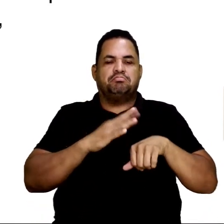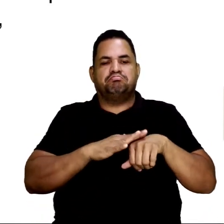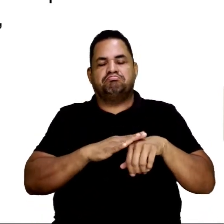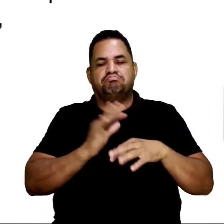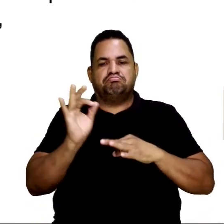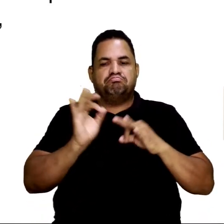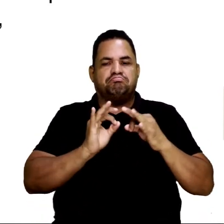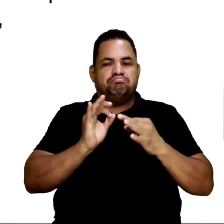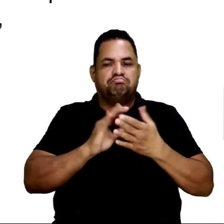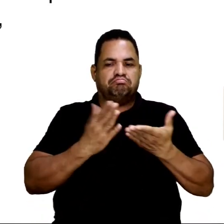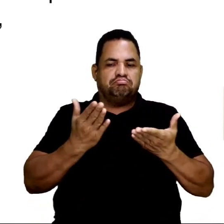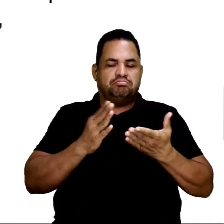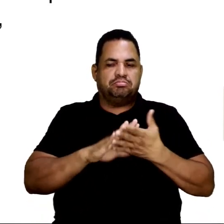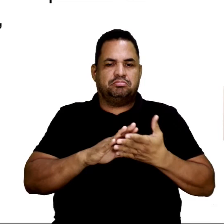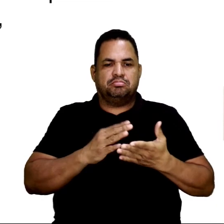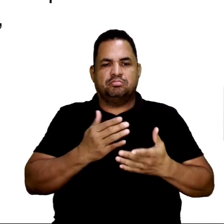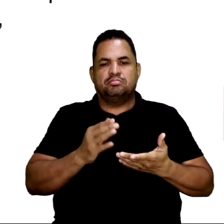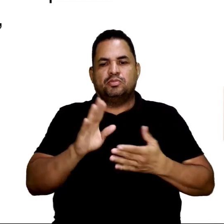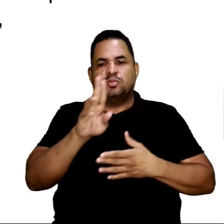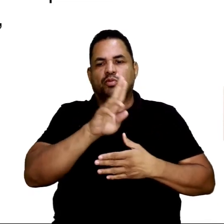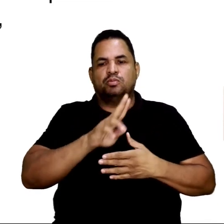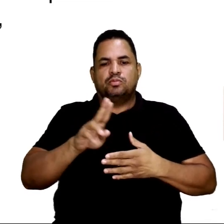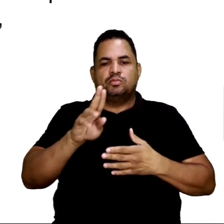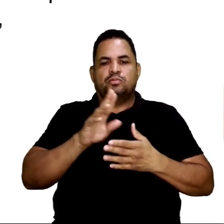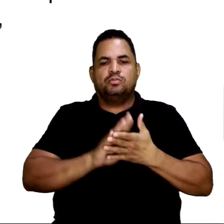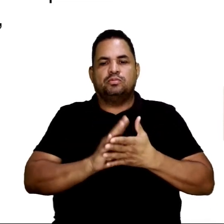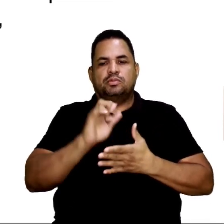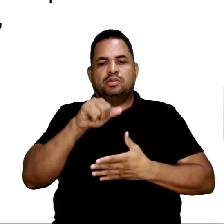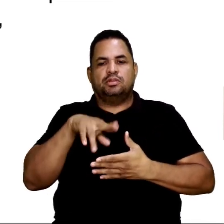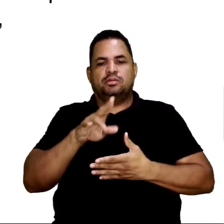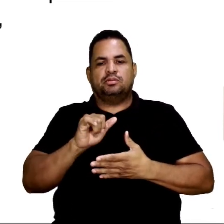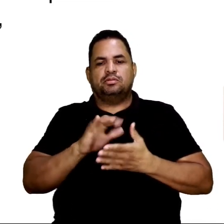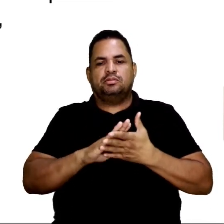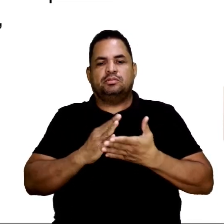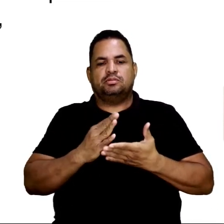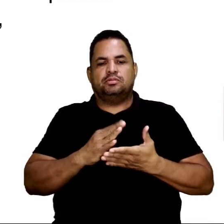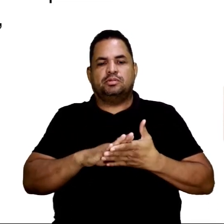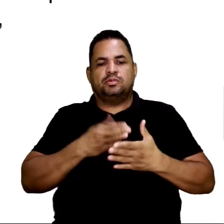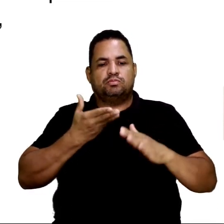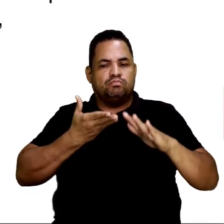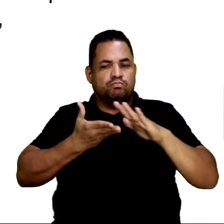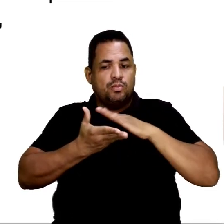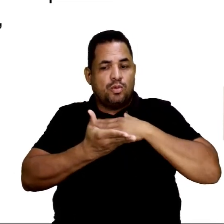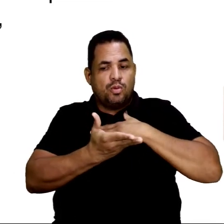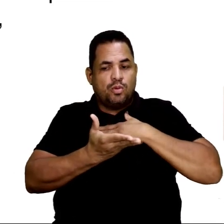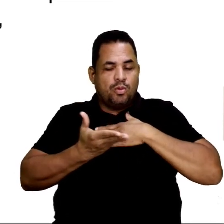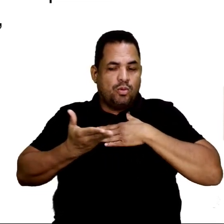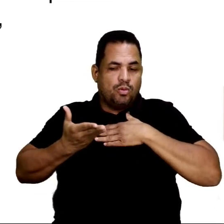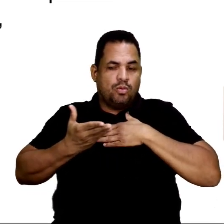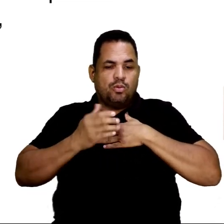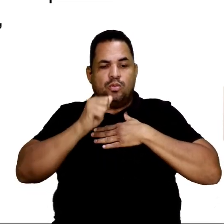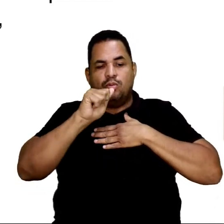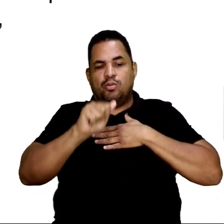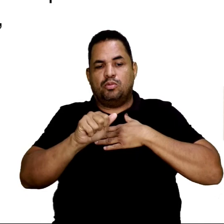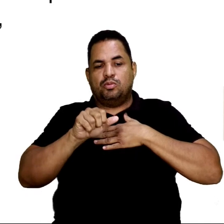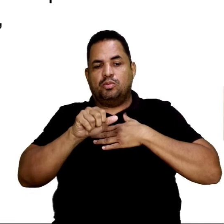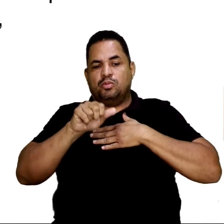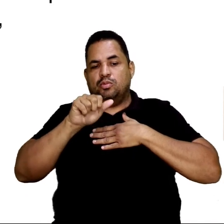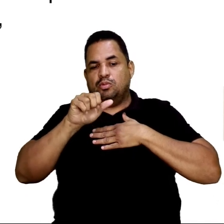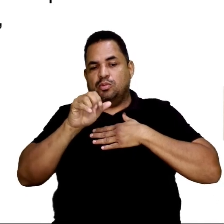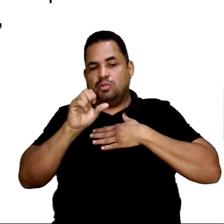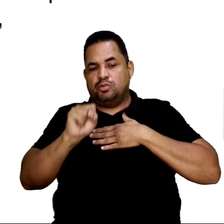formação congênita, utilizando, por exemplo, a amniocentese e a ultrassonografia, tá? Existem aí vários mecanismos agora